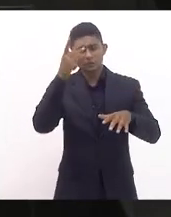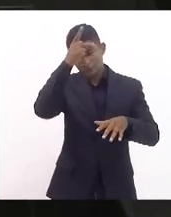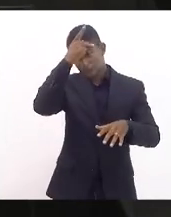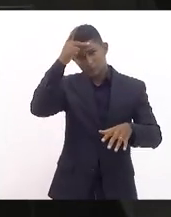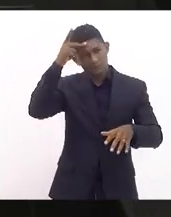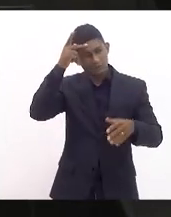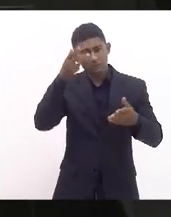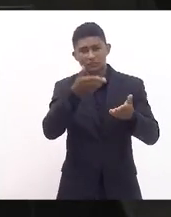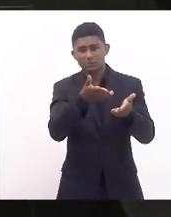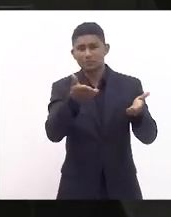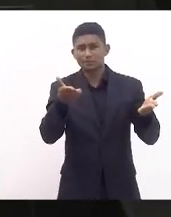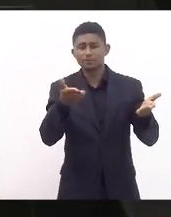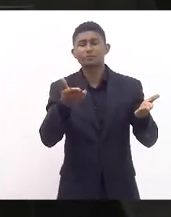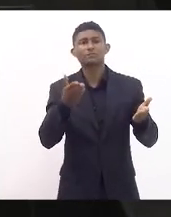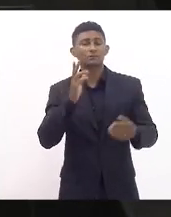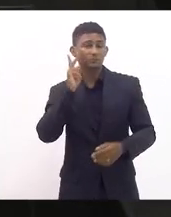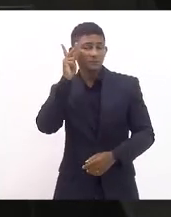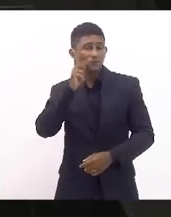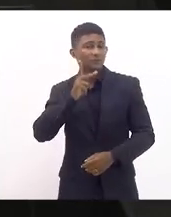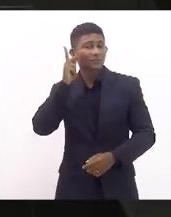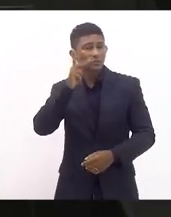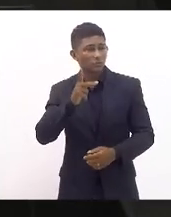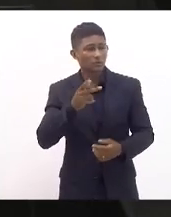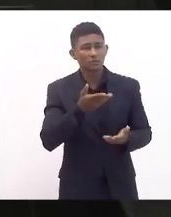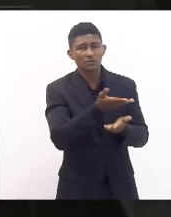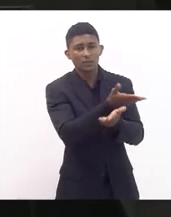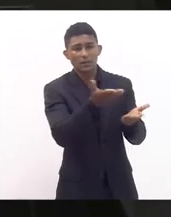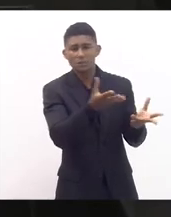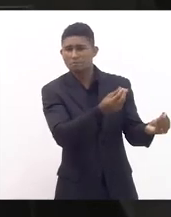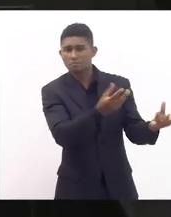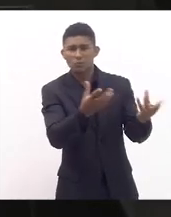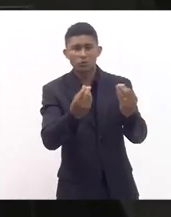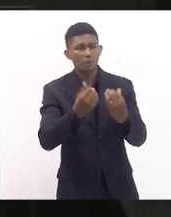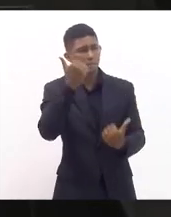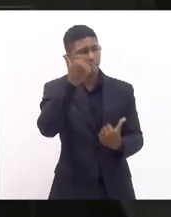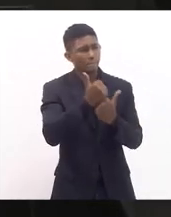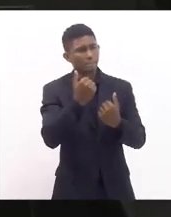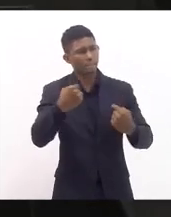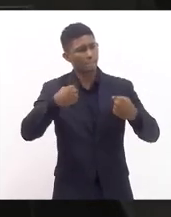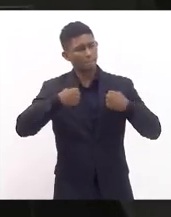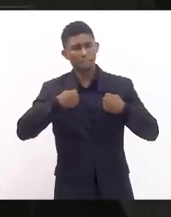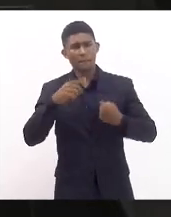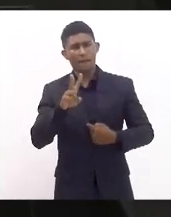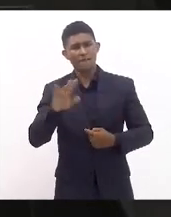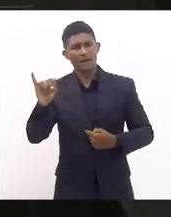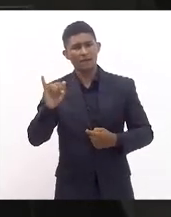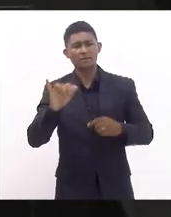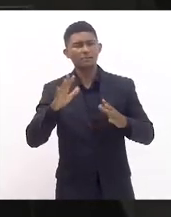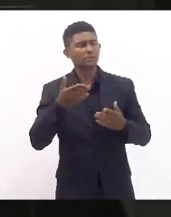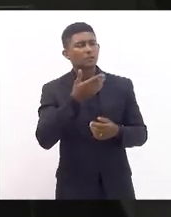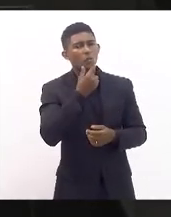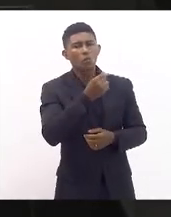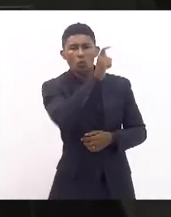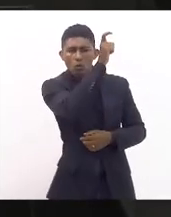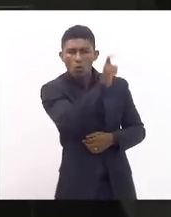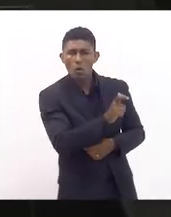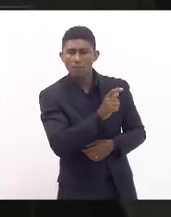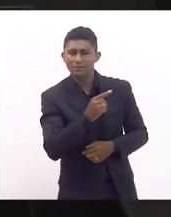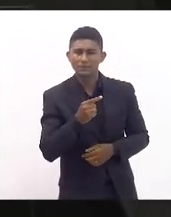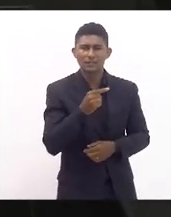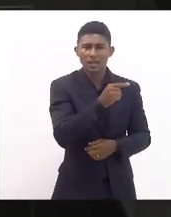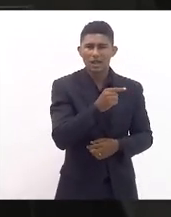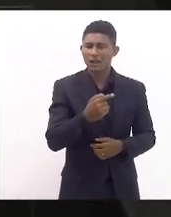tinham muitos vereadores presentes que também vão me apoiar. E com essa atitude impensada,